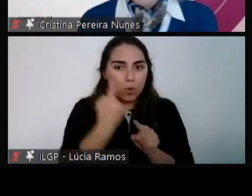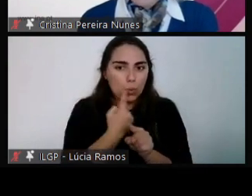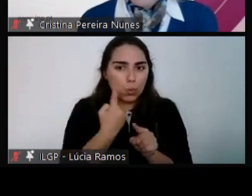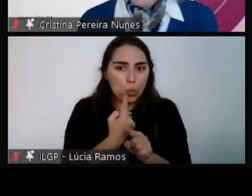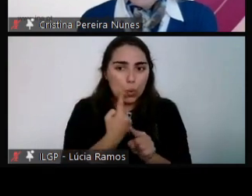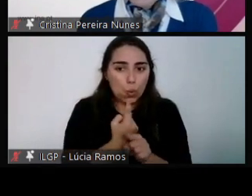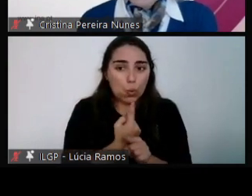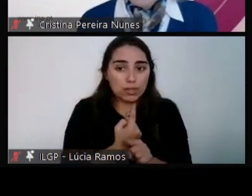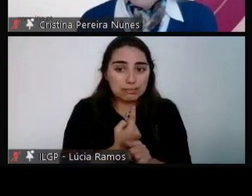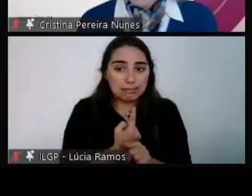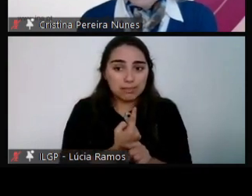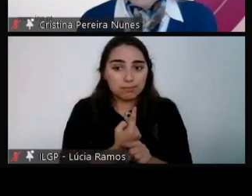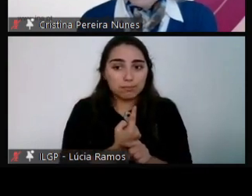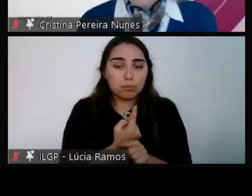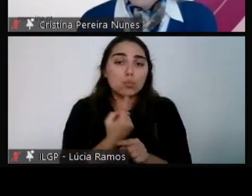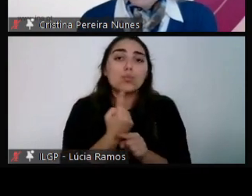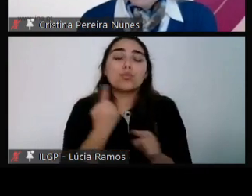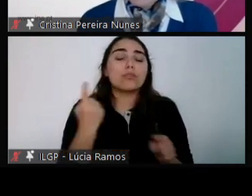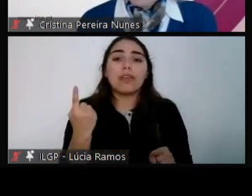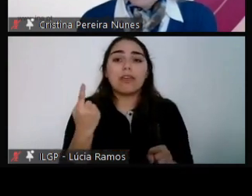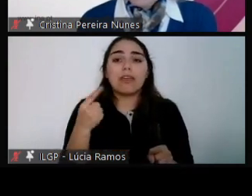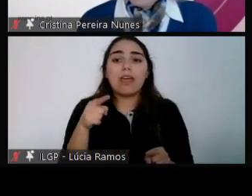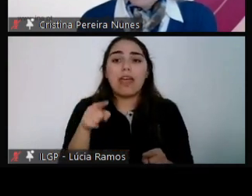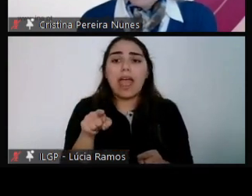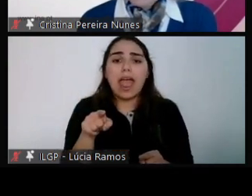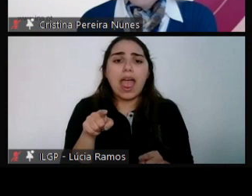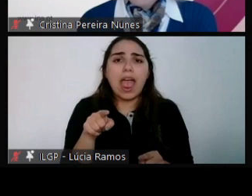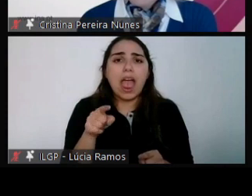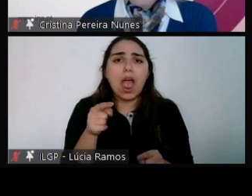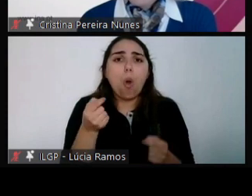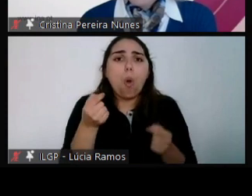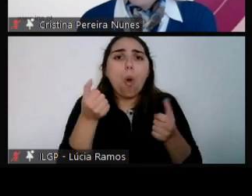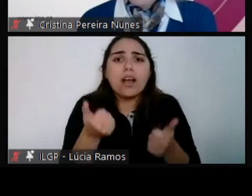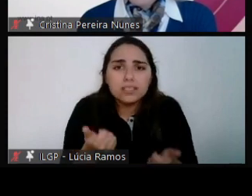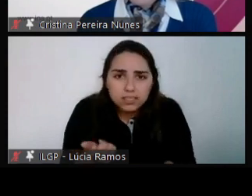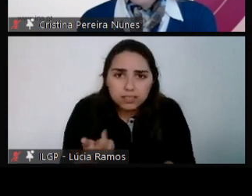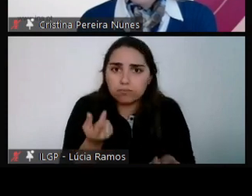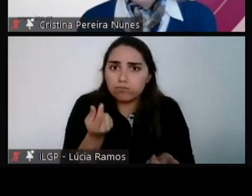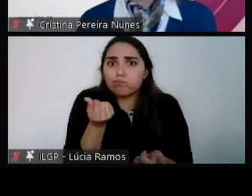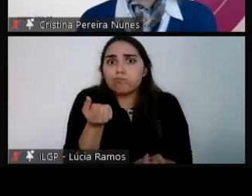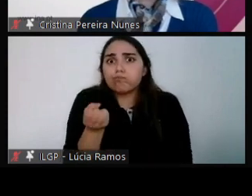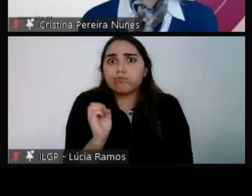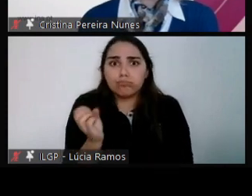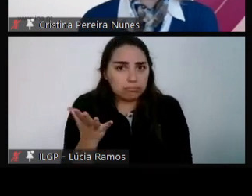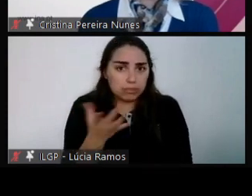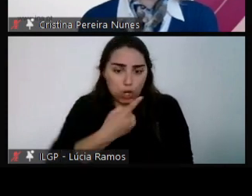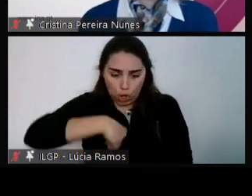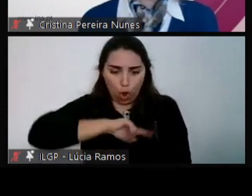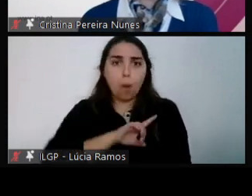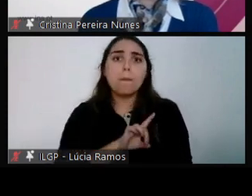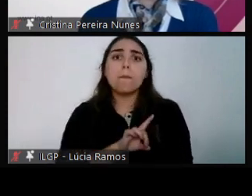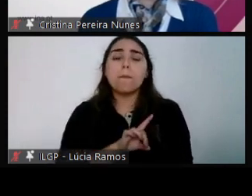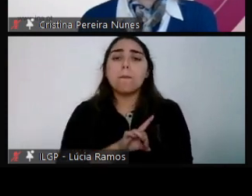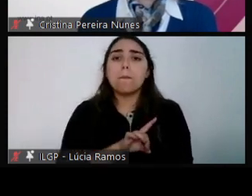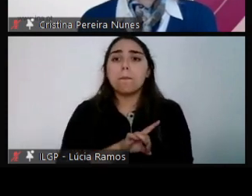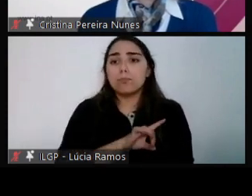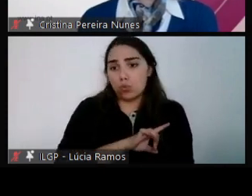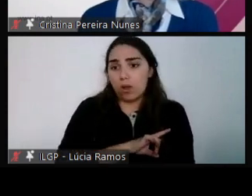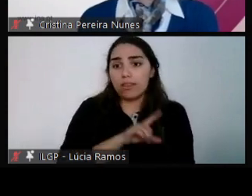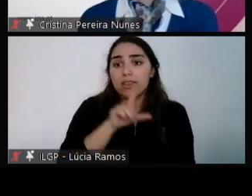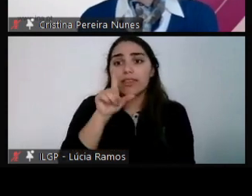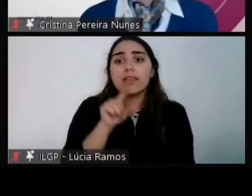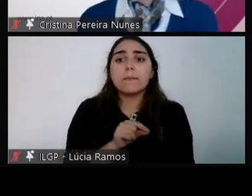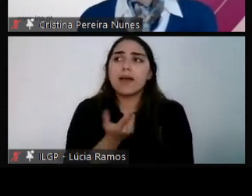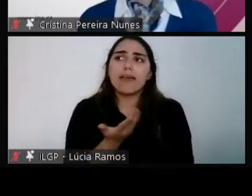Free porque praticamente o custo é irrisório, até para as nossas organizações, até para nós em termos pessoais, e friendly porque eu já não estou